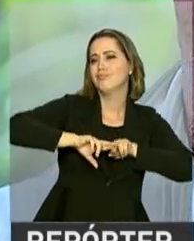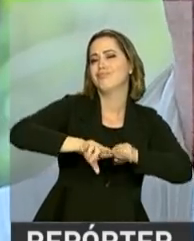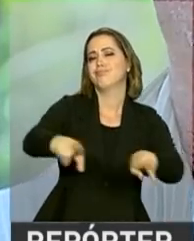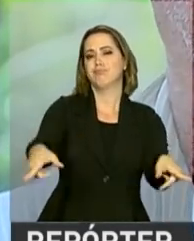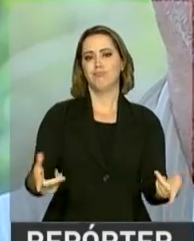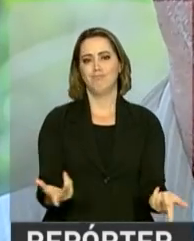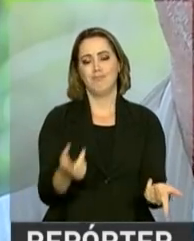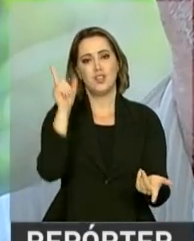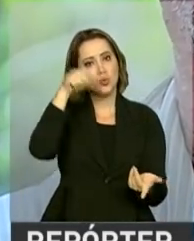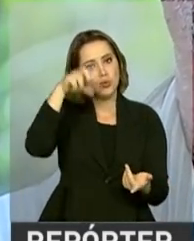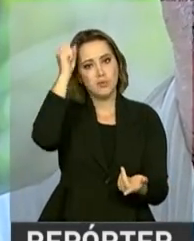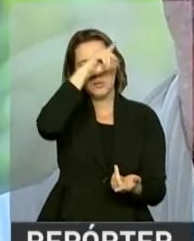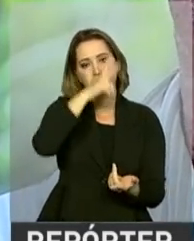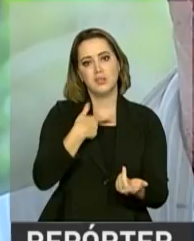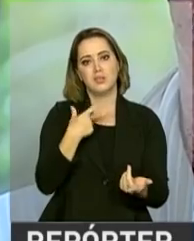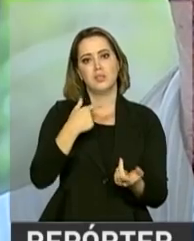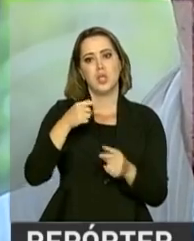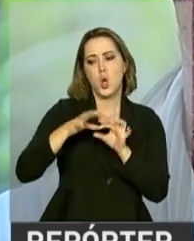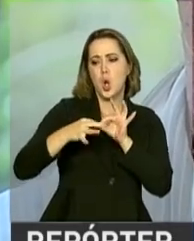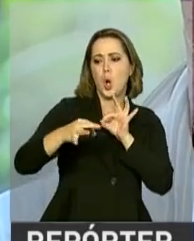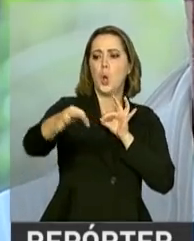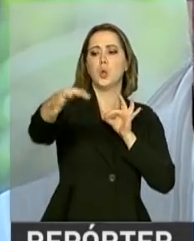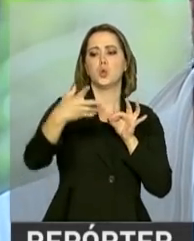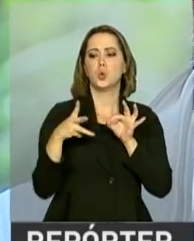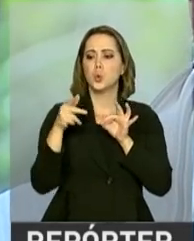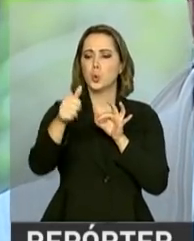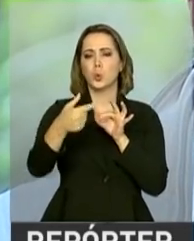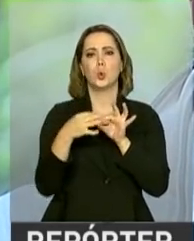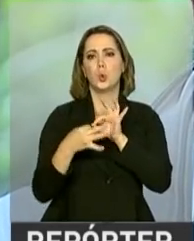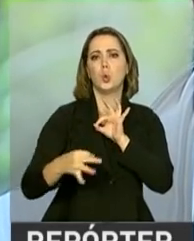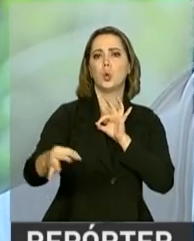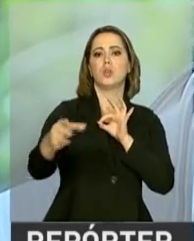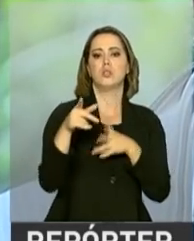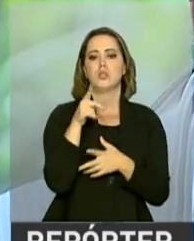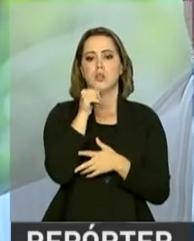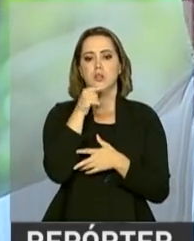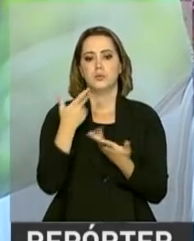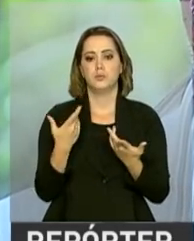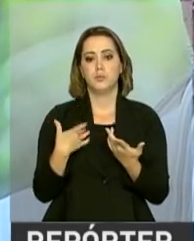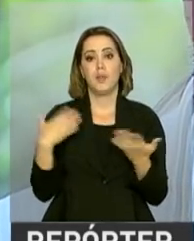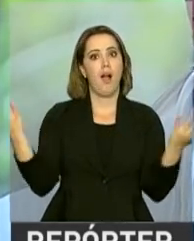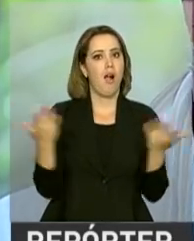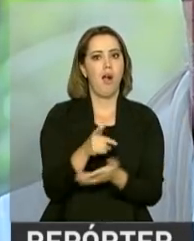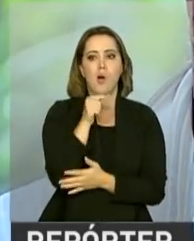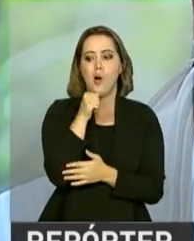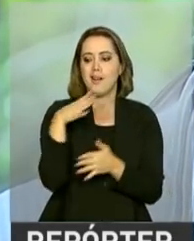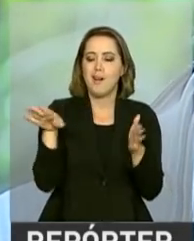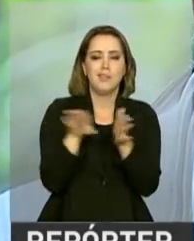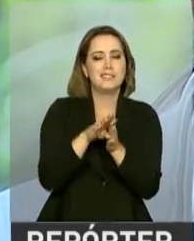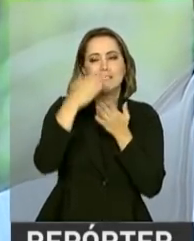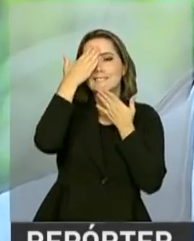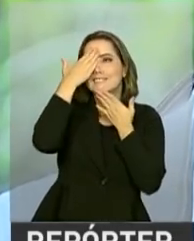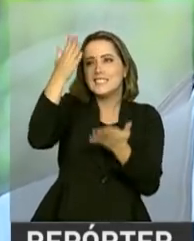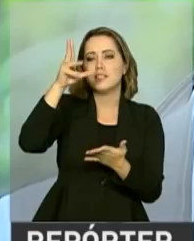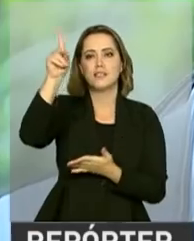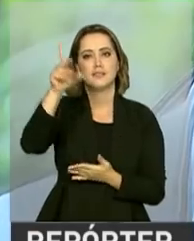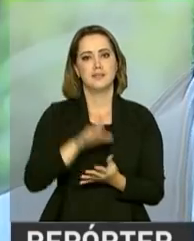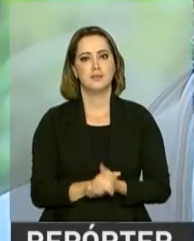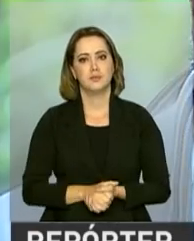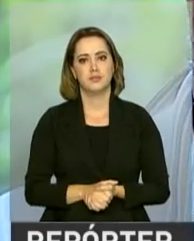tudo. E o seguinte, as coisas ficam mais longe para nós, a água. E as águas aqui, graças a Deus, está